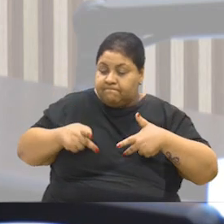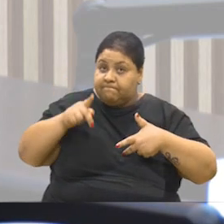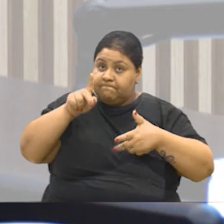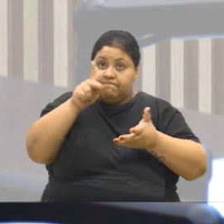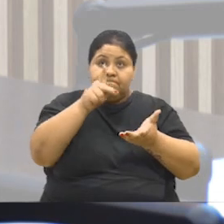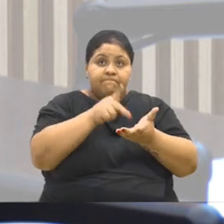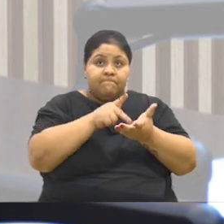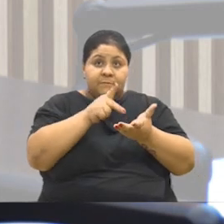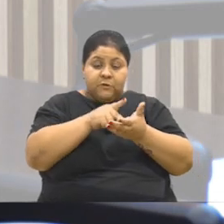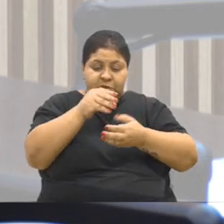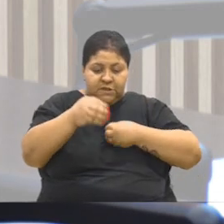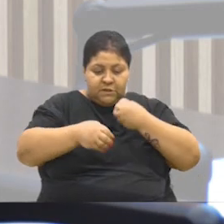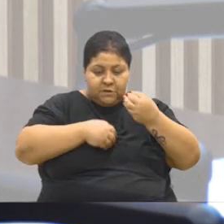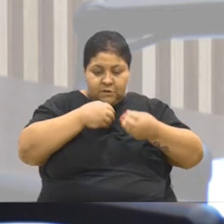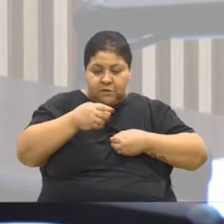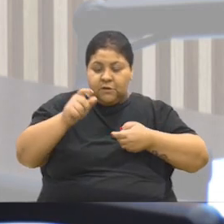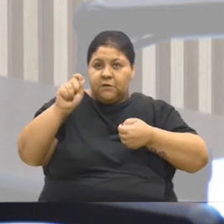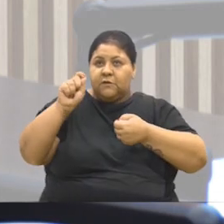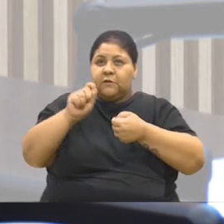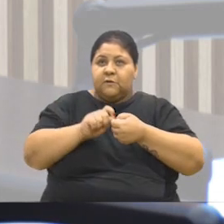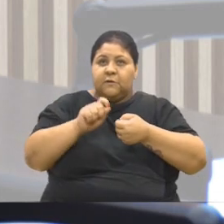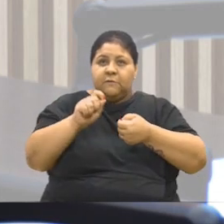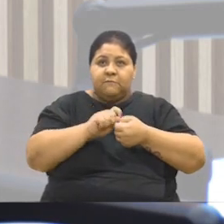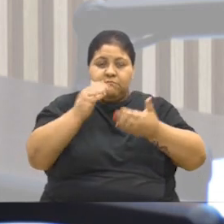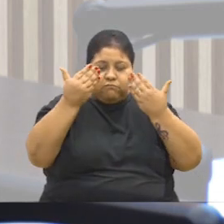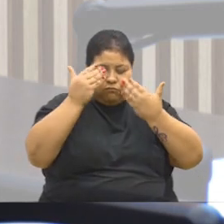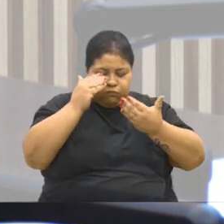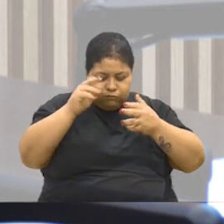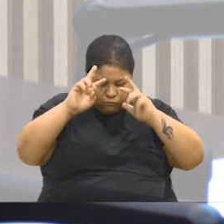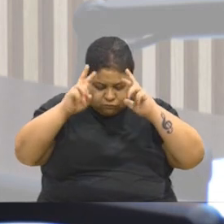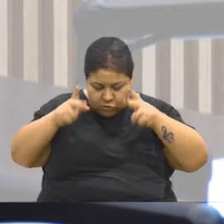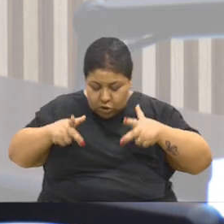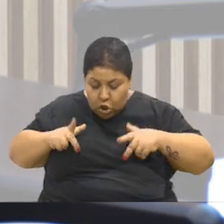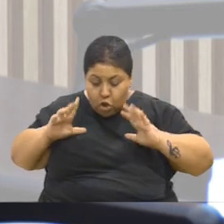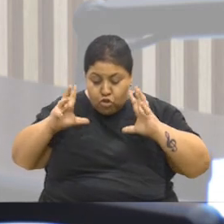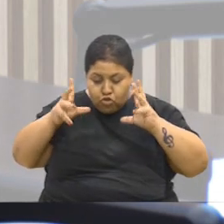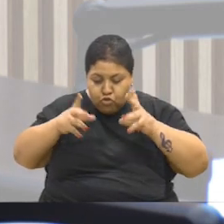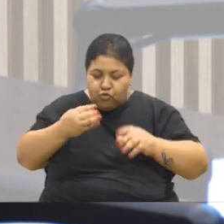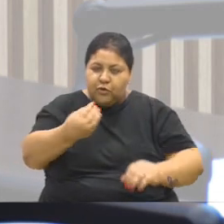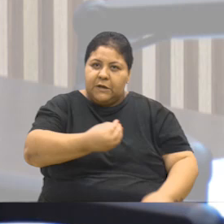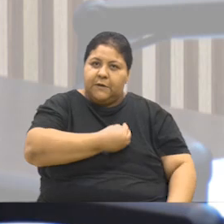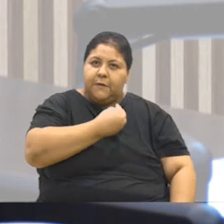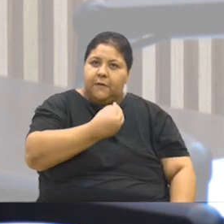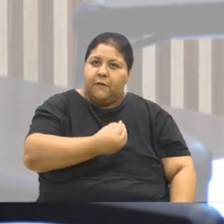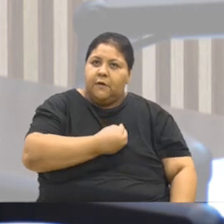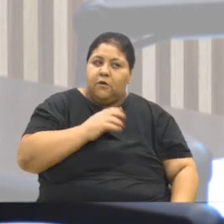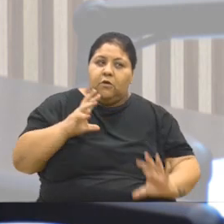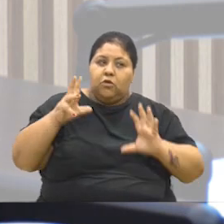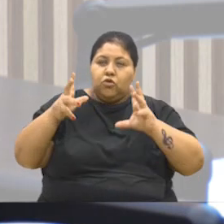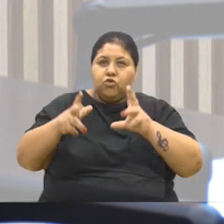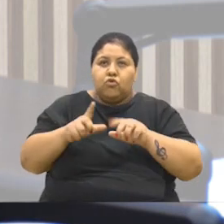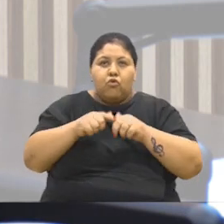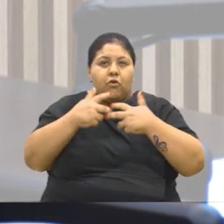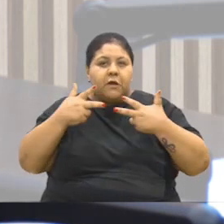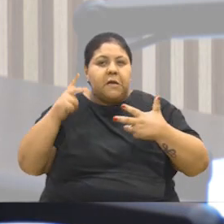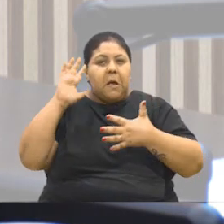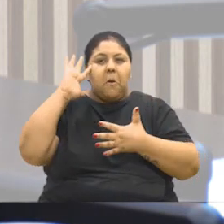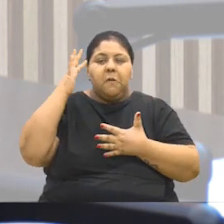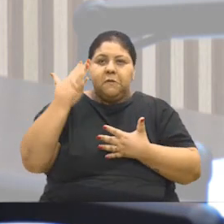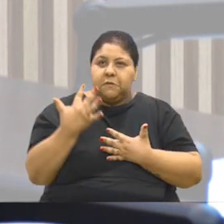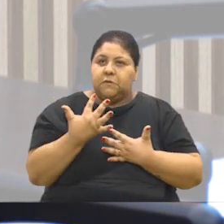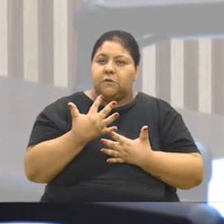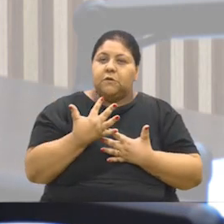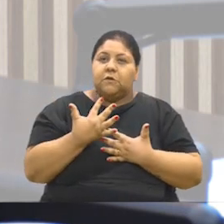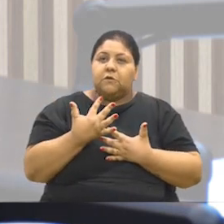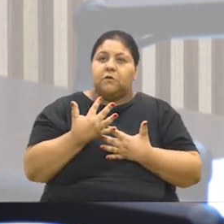Reconhecer os teus verdadeiros sentimentos, fazer uma autoanálise sobre tudo aquilo que você viveu, sobre todas as coisas